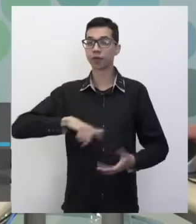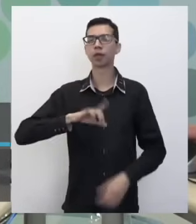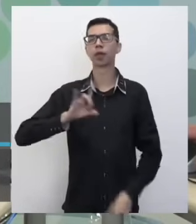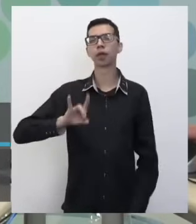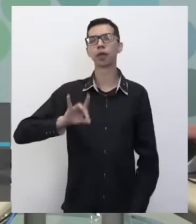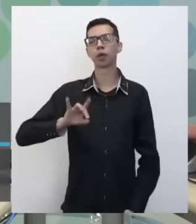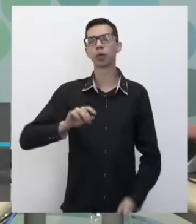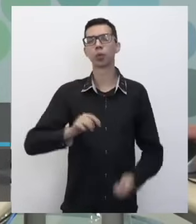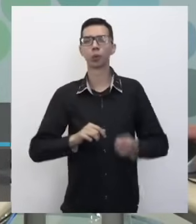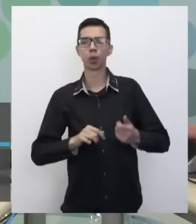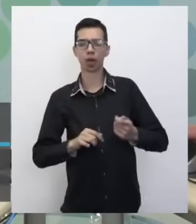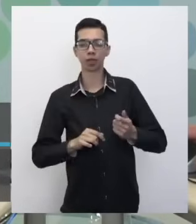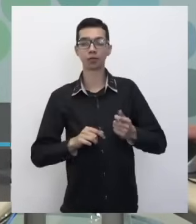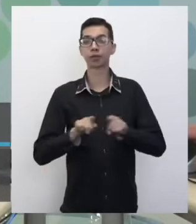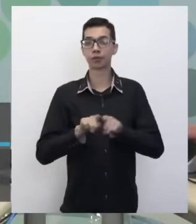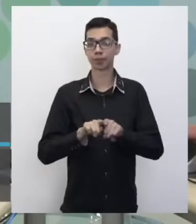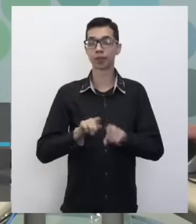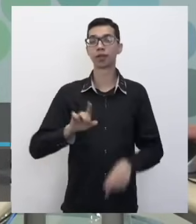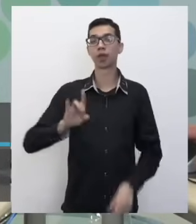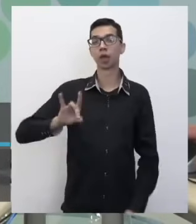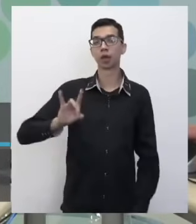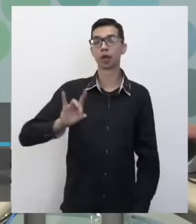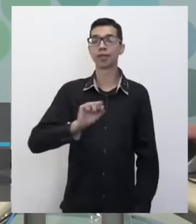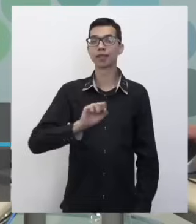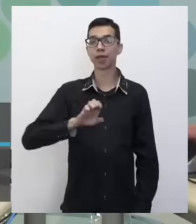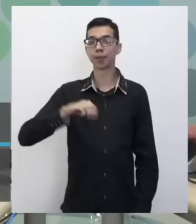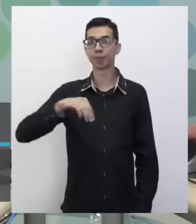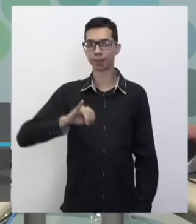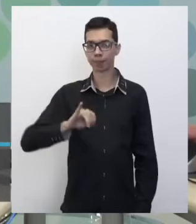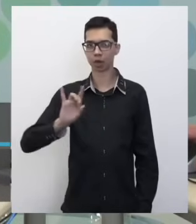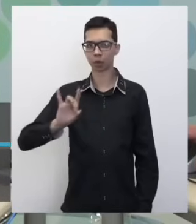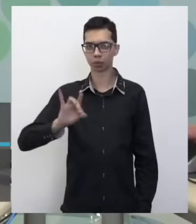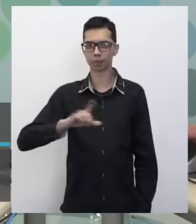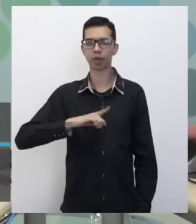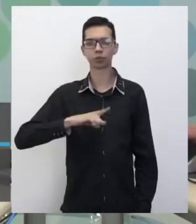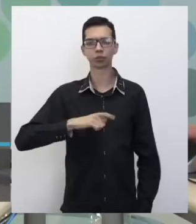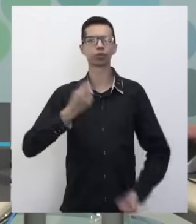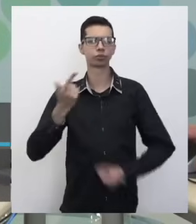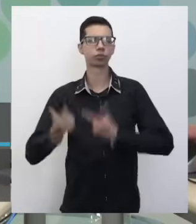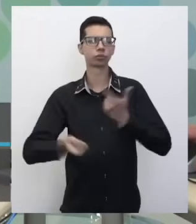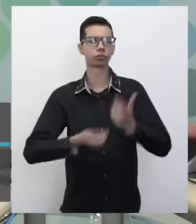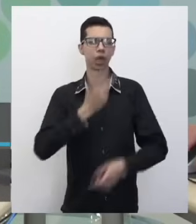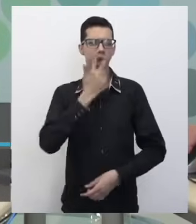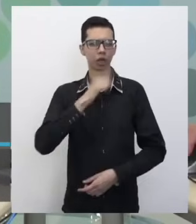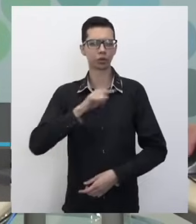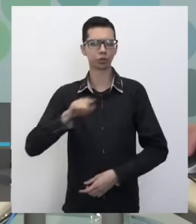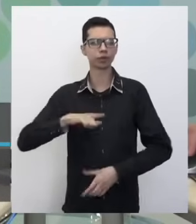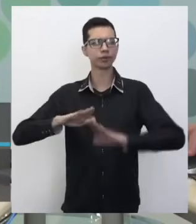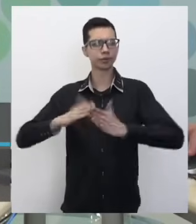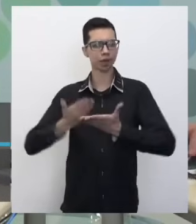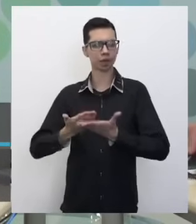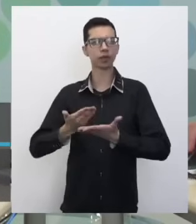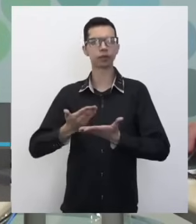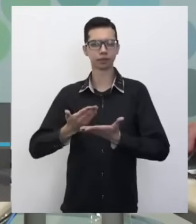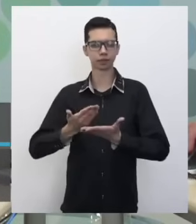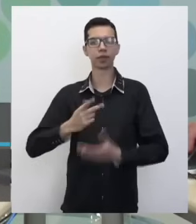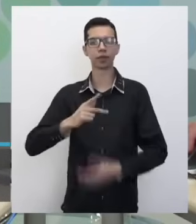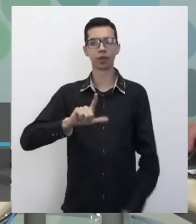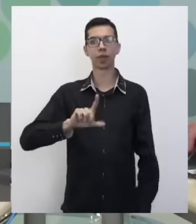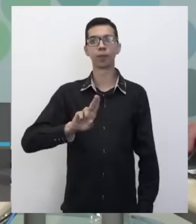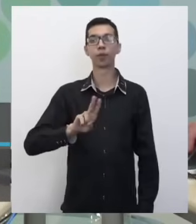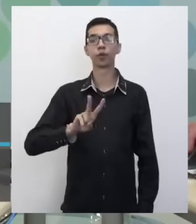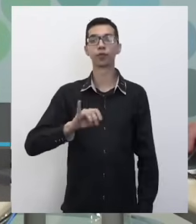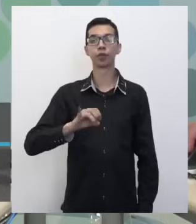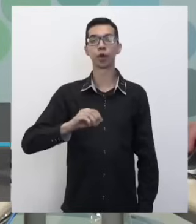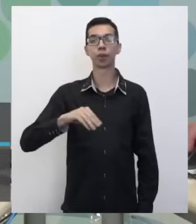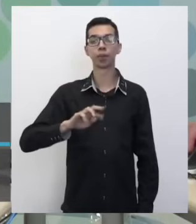semiautomático e o automático. Pode ser até que alguns alunos tenham pluviômetro na escola, né? Na unidade escolar. Algumas escolas aqui